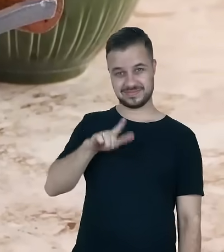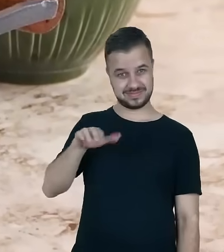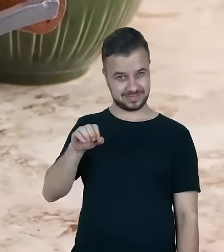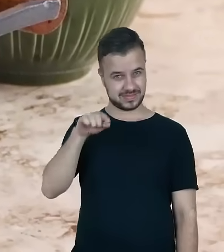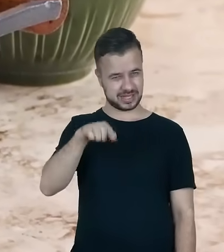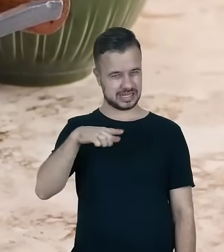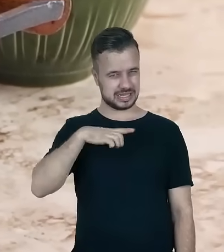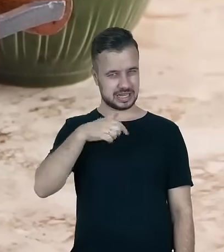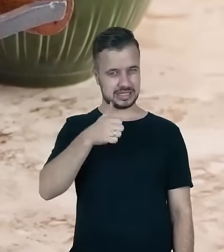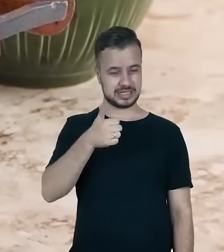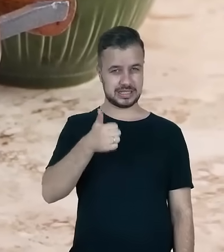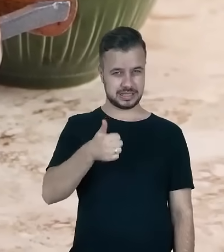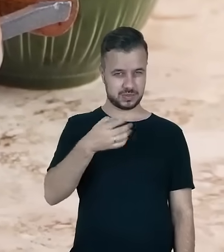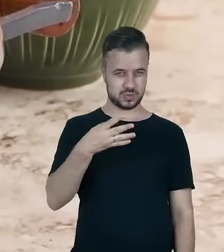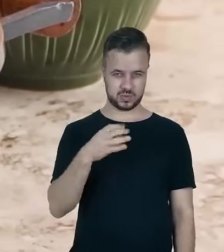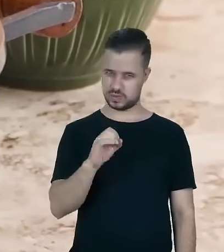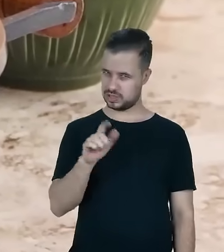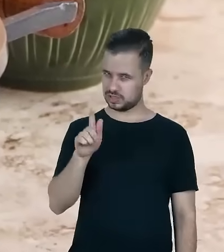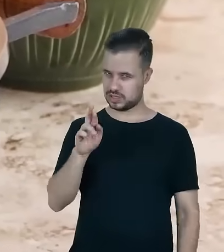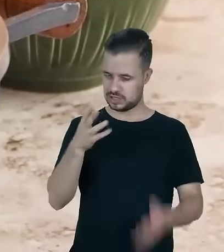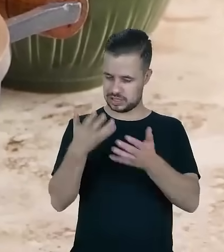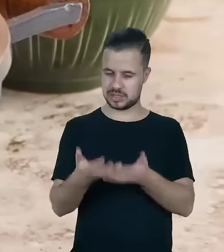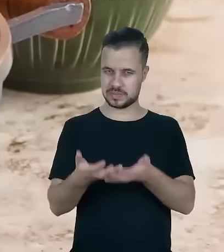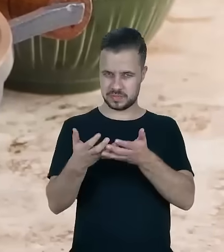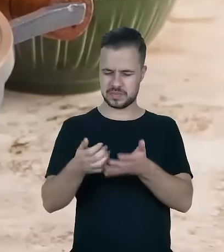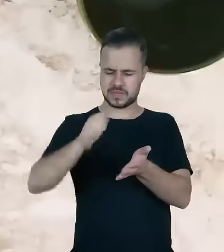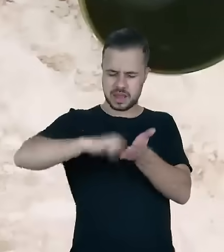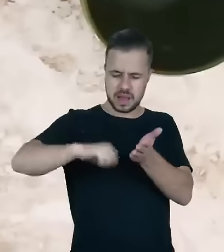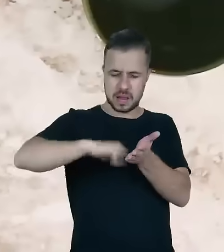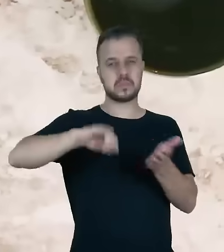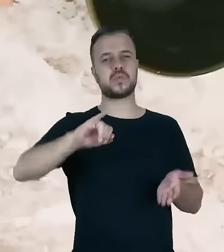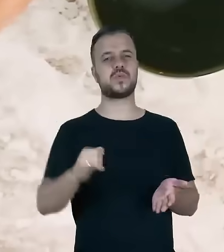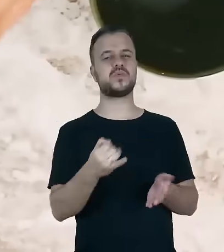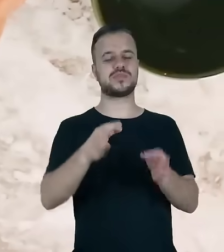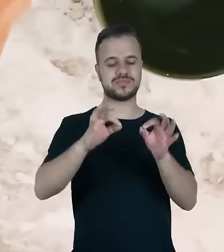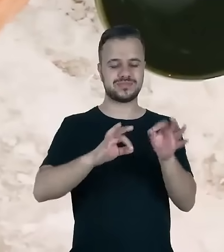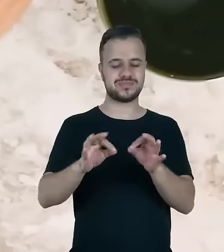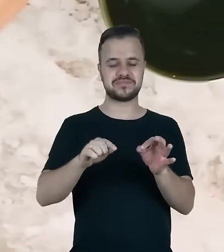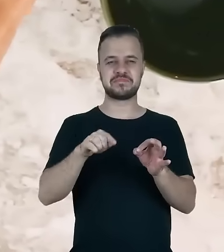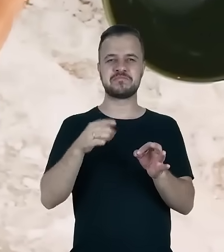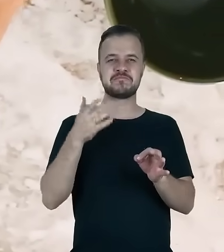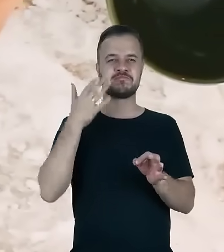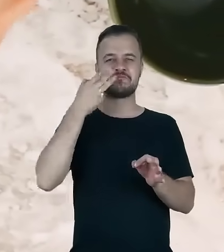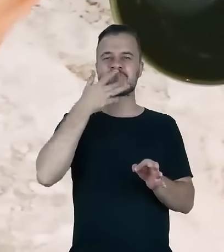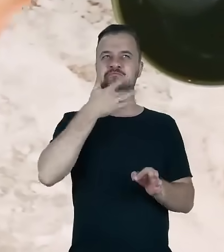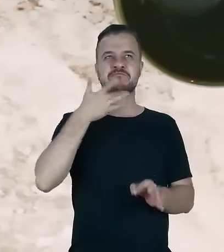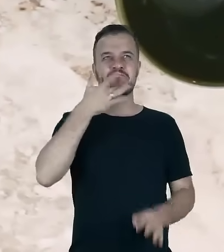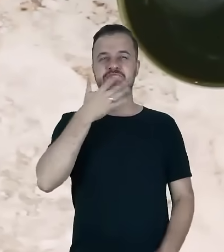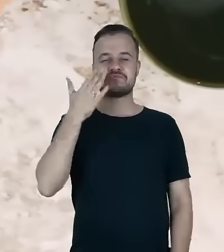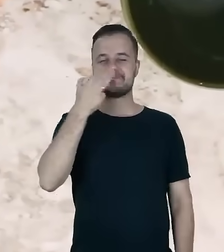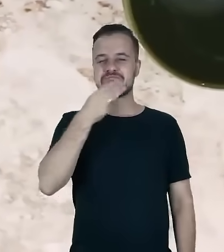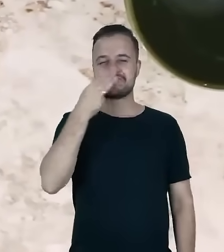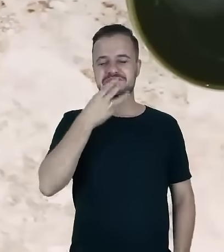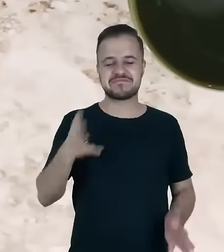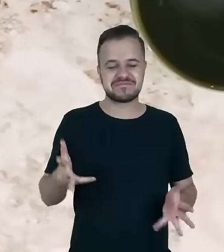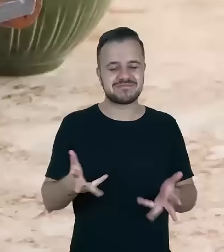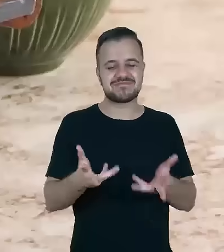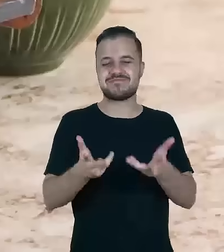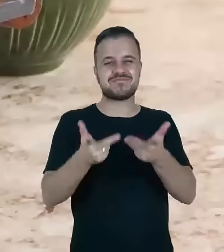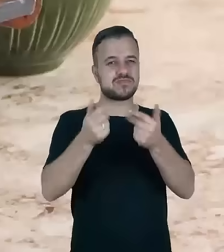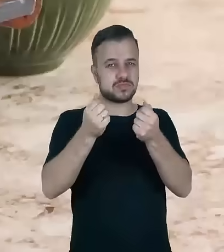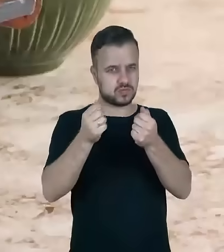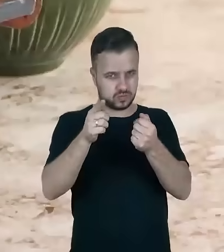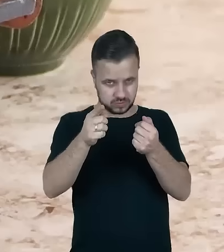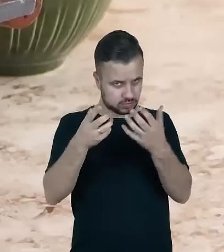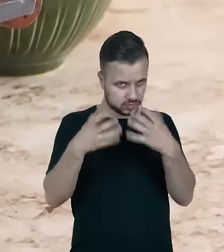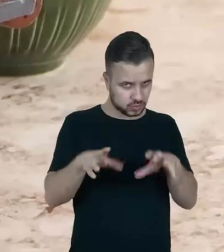bom? Aí você raspa bastante aí o potinho para não jogar nada fora. E você vai ver que esse sorvetão vai ficar com gosto surreal de gostoso. Mas